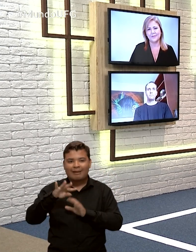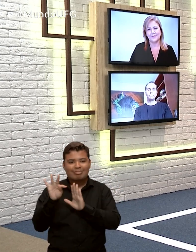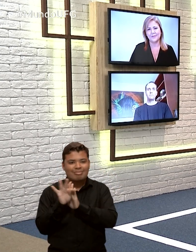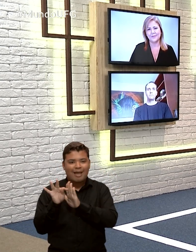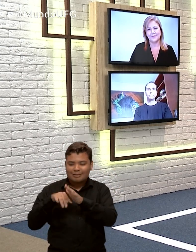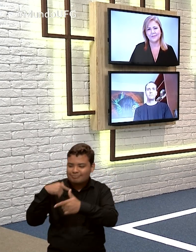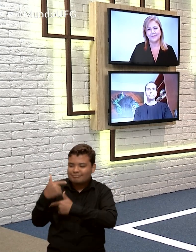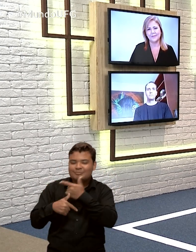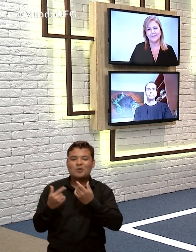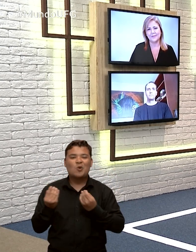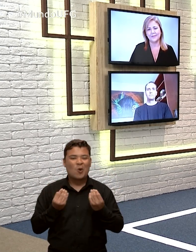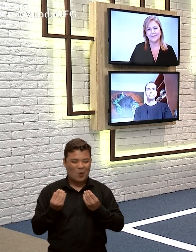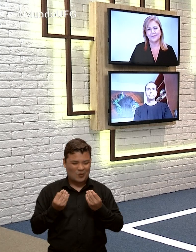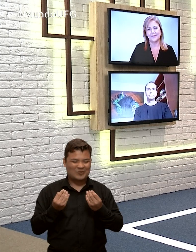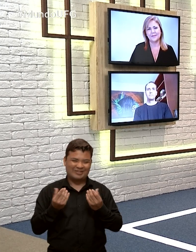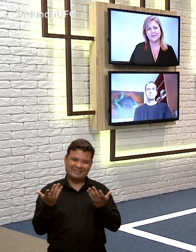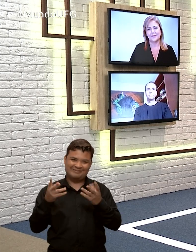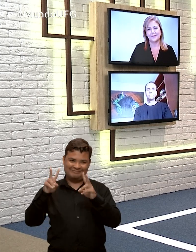falando agora da Hora do Conto, né?